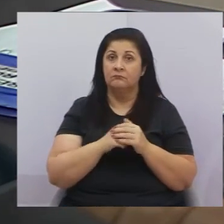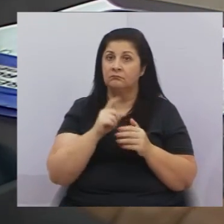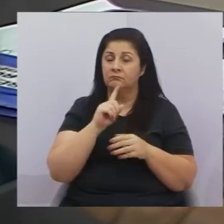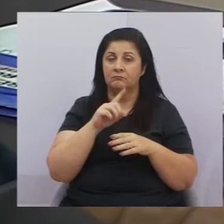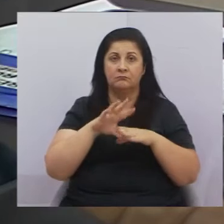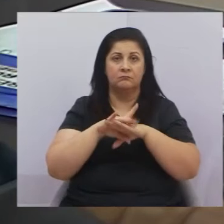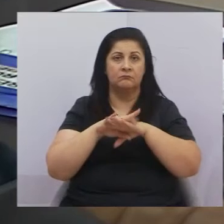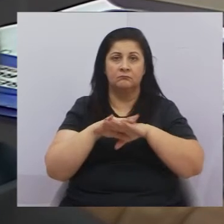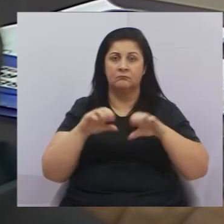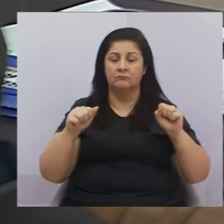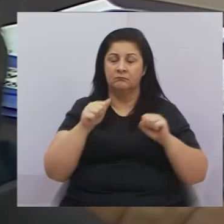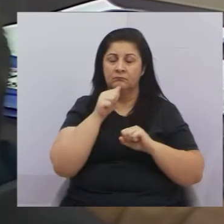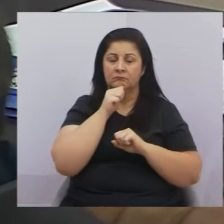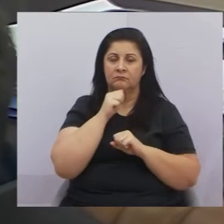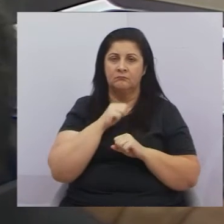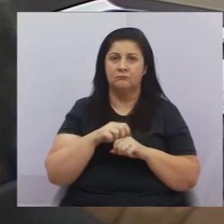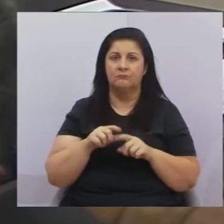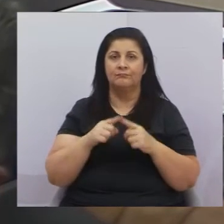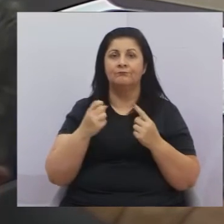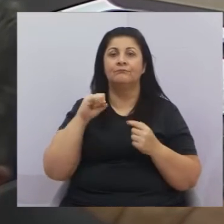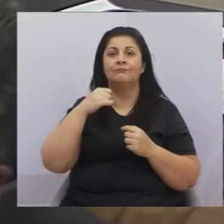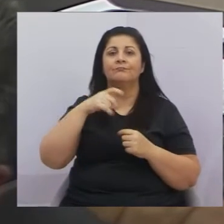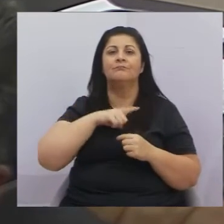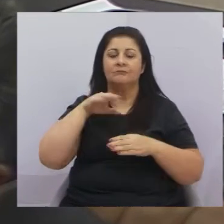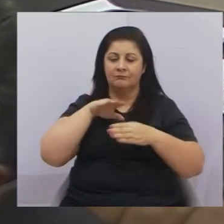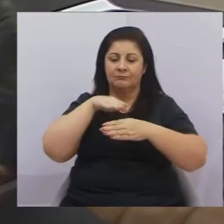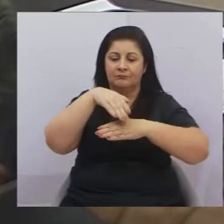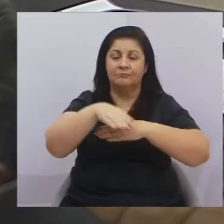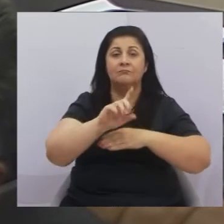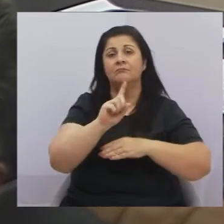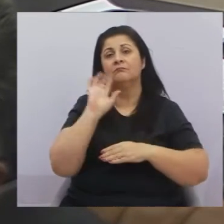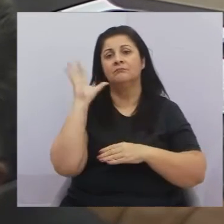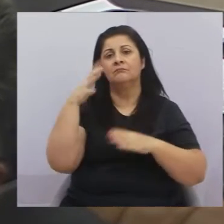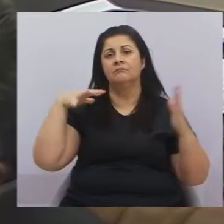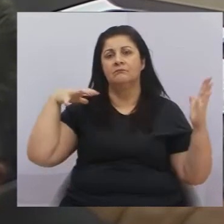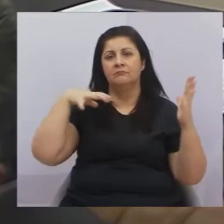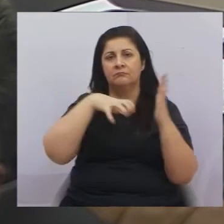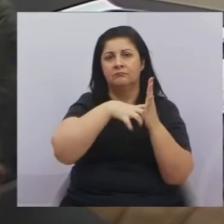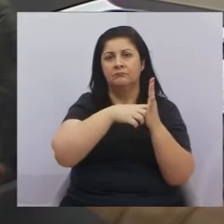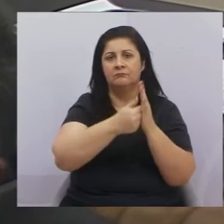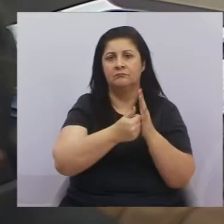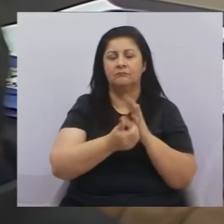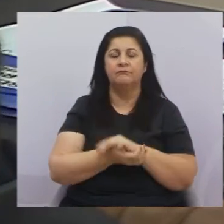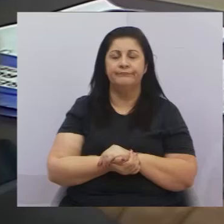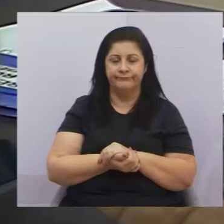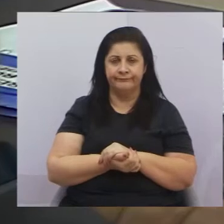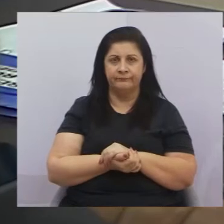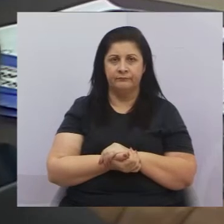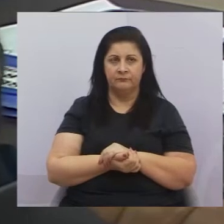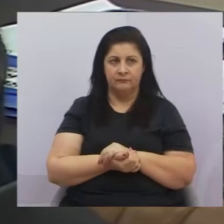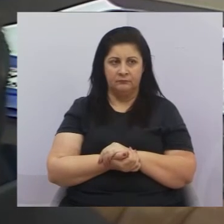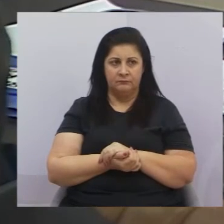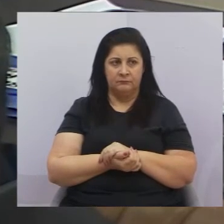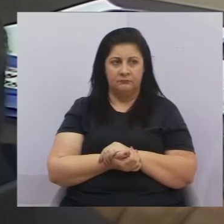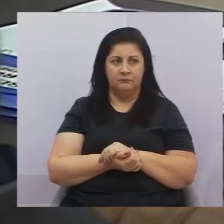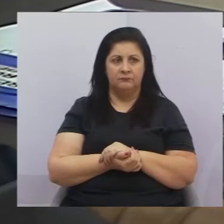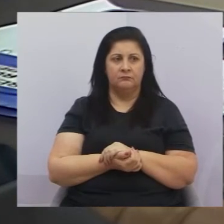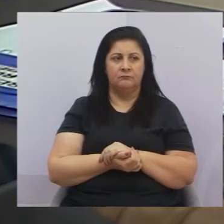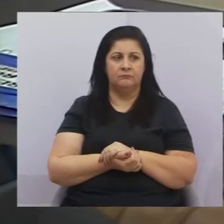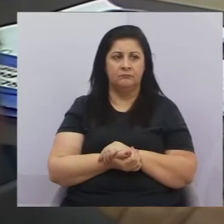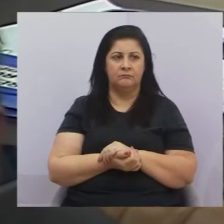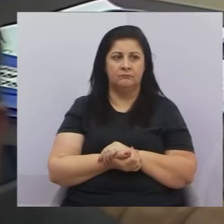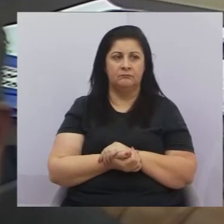agora. Porque se tivesse a lombada, não tinha acontecido o que aconteceu com ele lá. Esse acidente perto da escola.